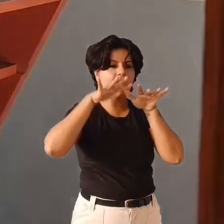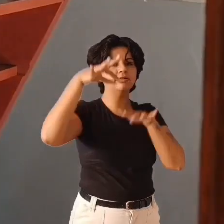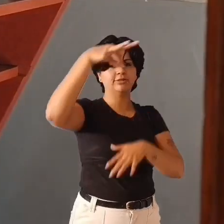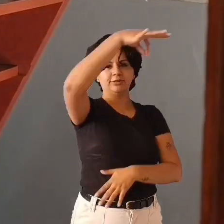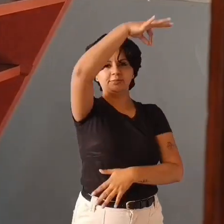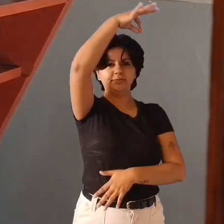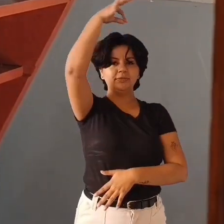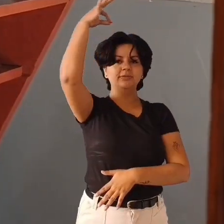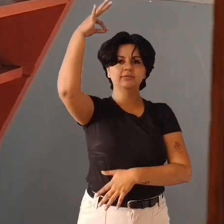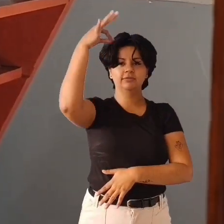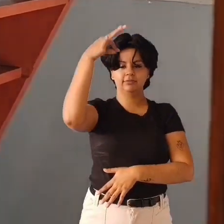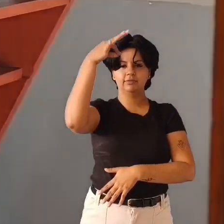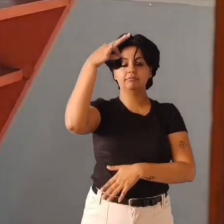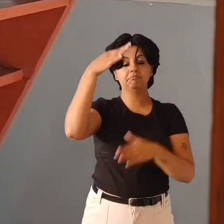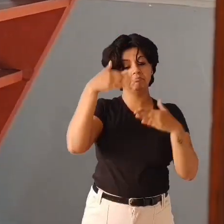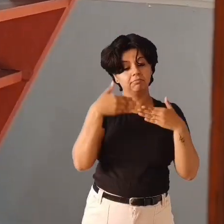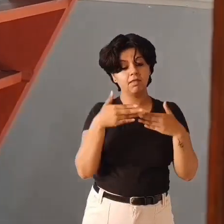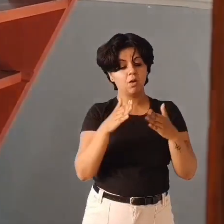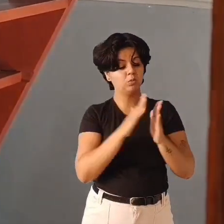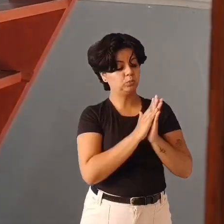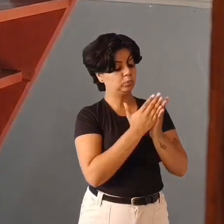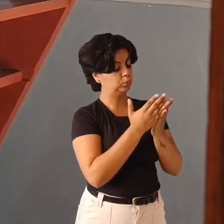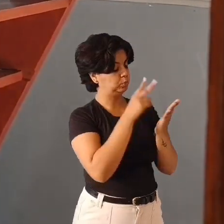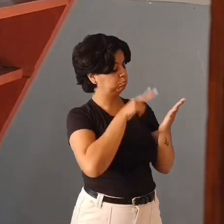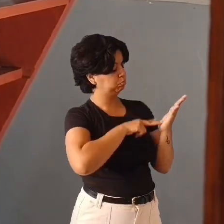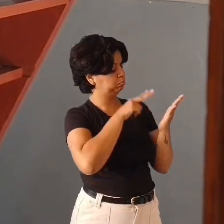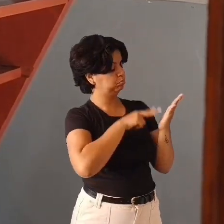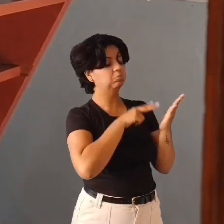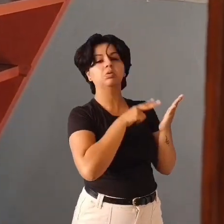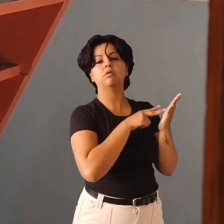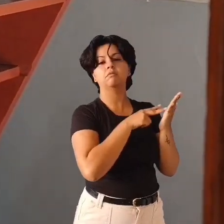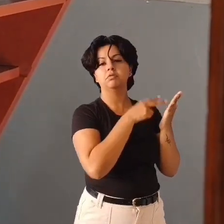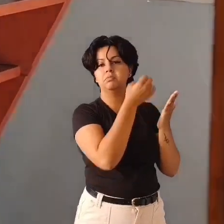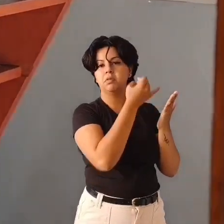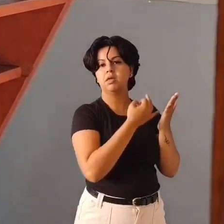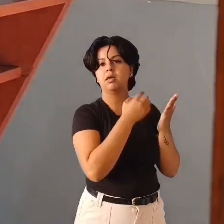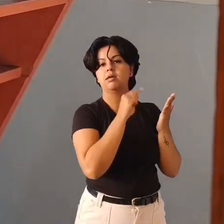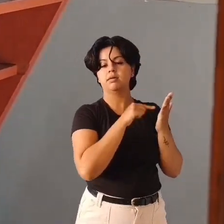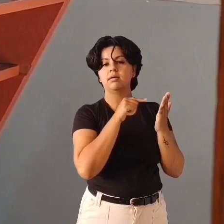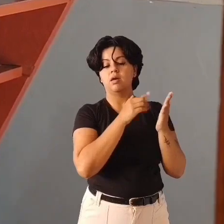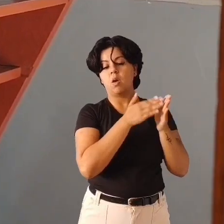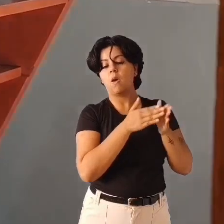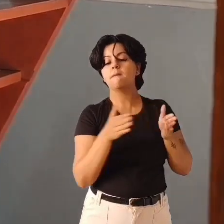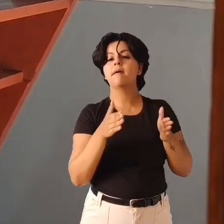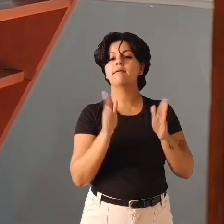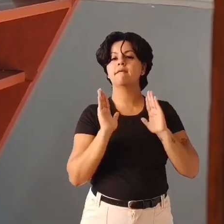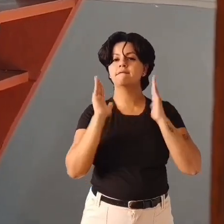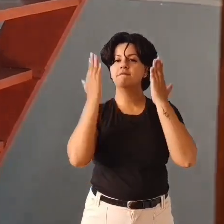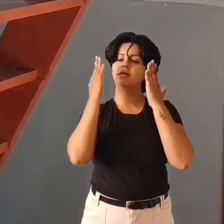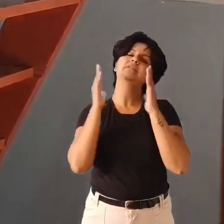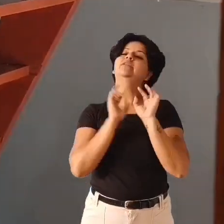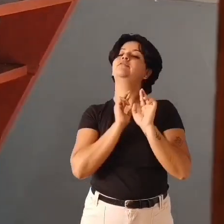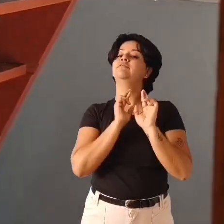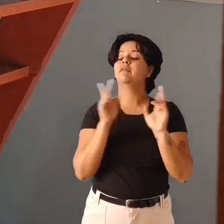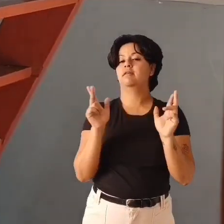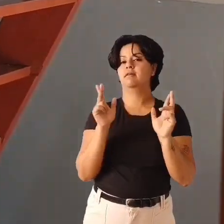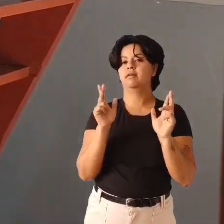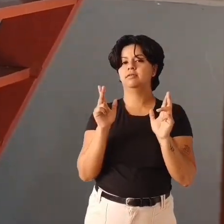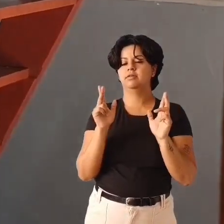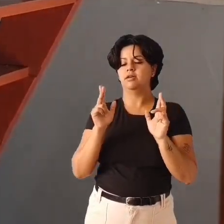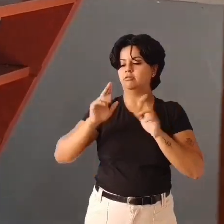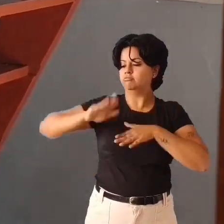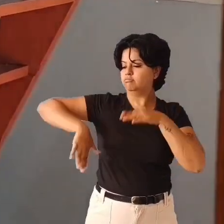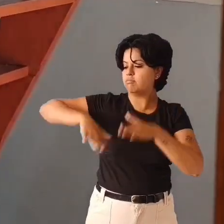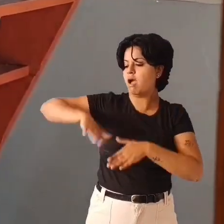Então, desse dia em diante, o negro começou a fazer a festa do Divino Espírito Santo, só que de uma forma diferente, através do nosso